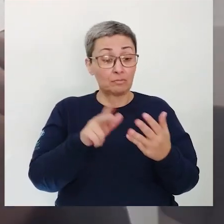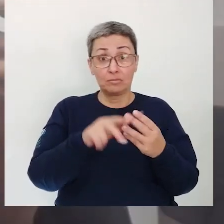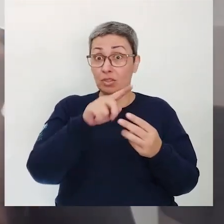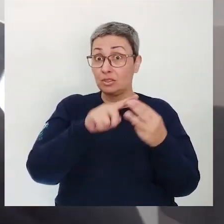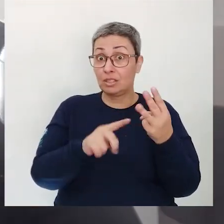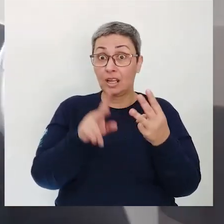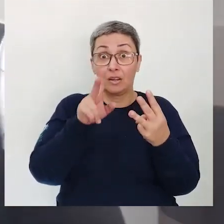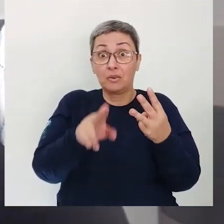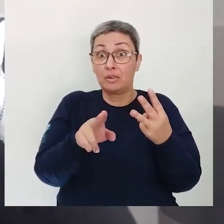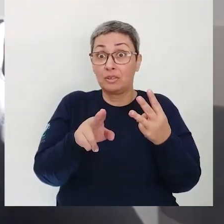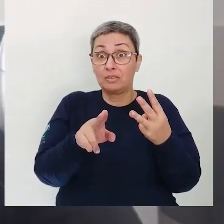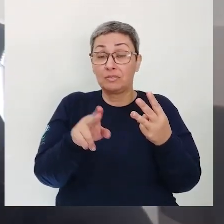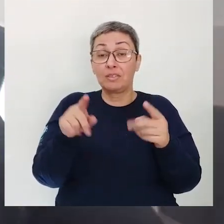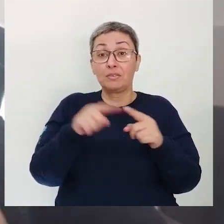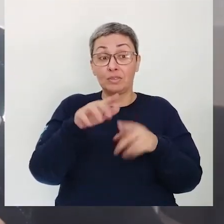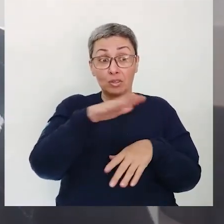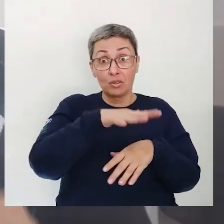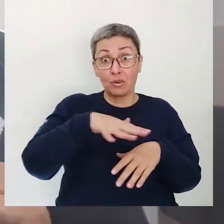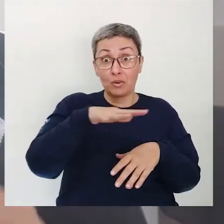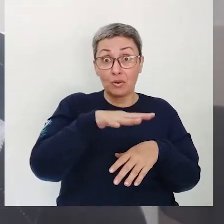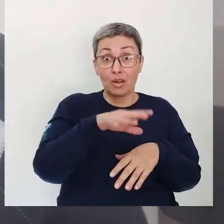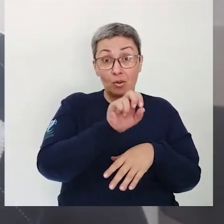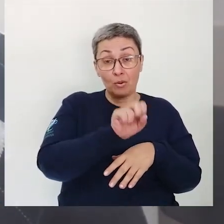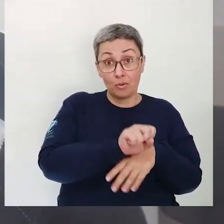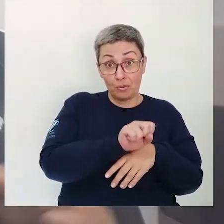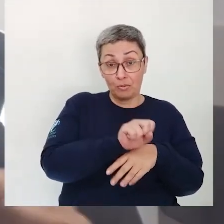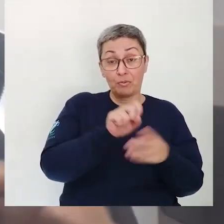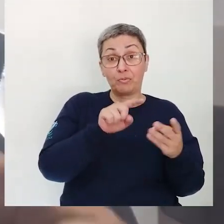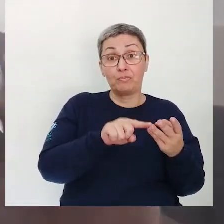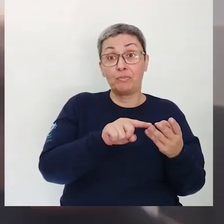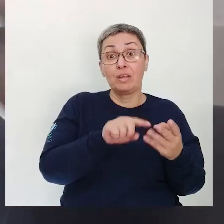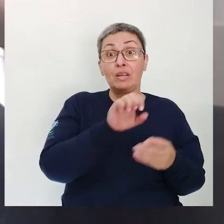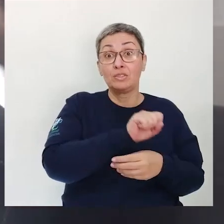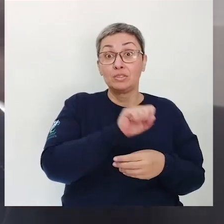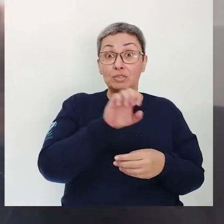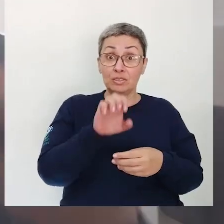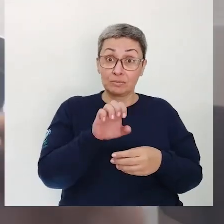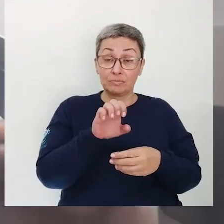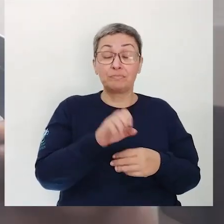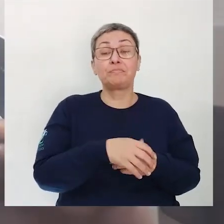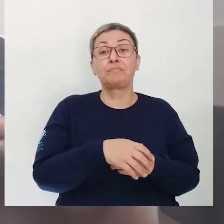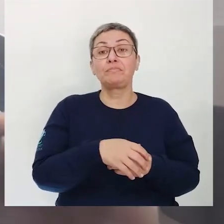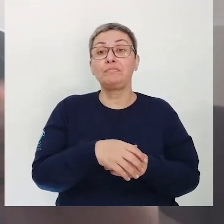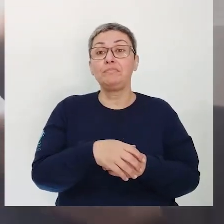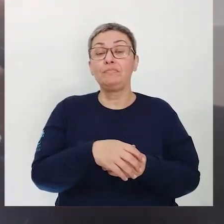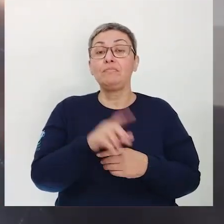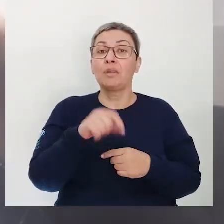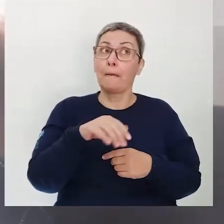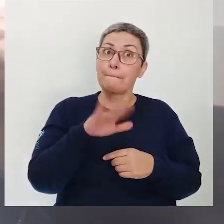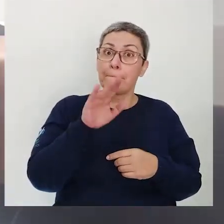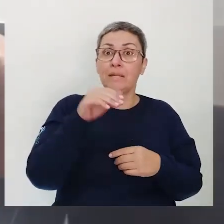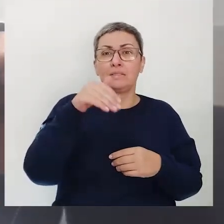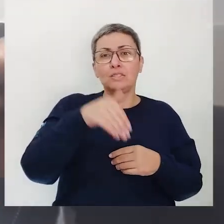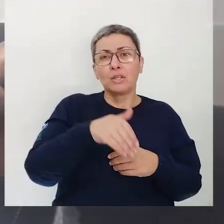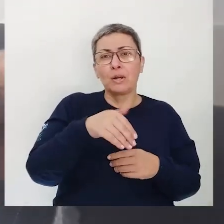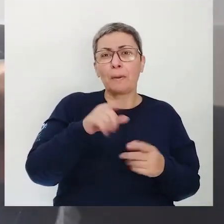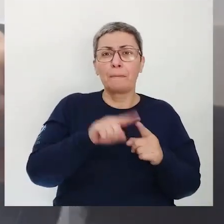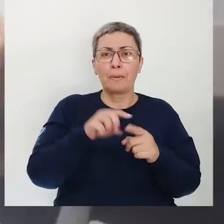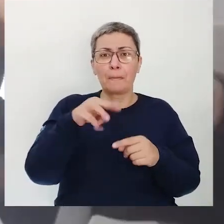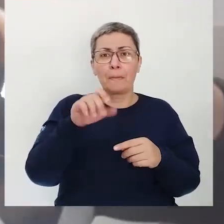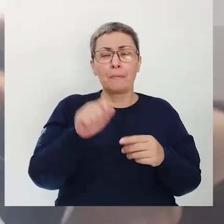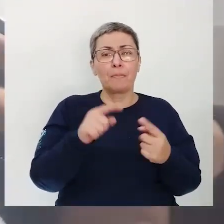macaxeira. Então, na região sul e na região sudeste, né, mais lá embaixinho